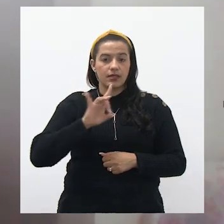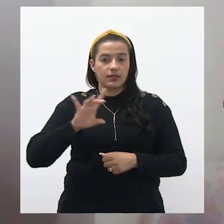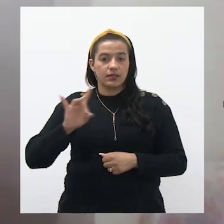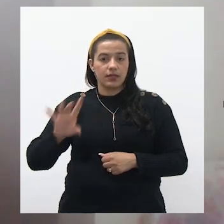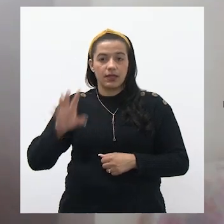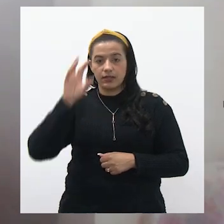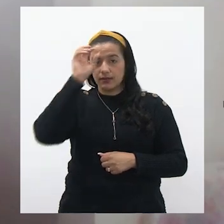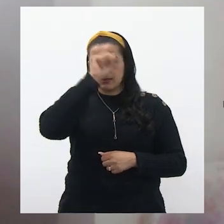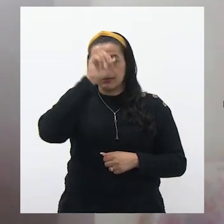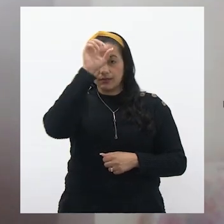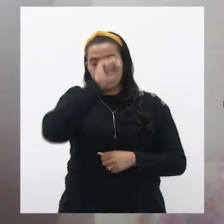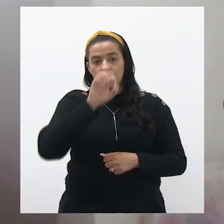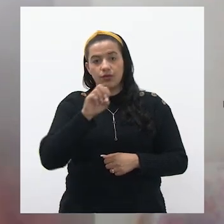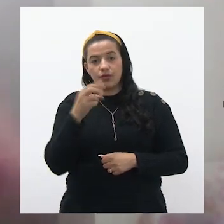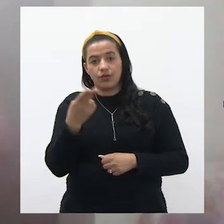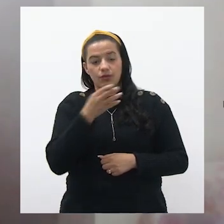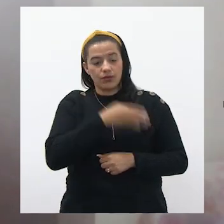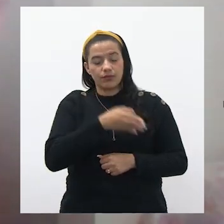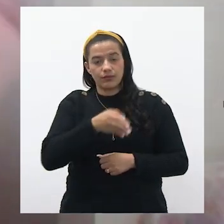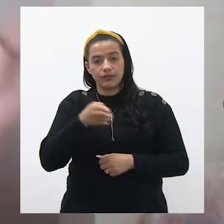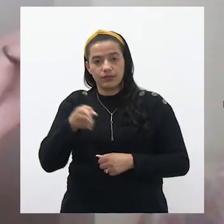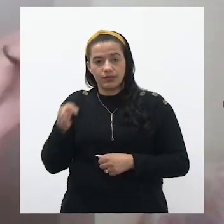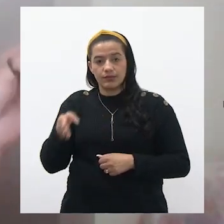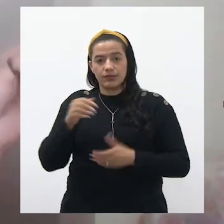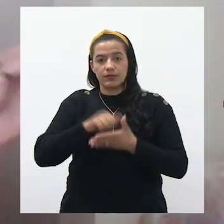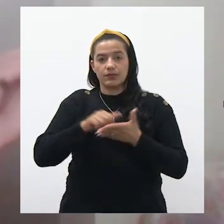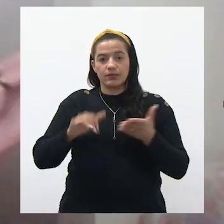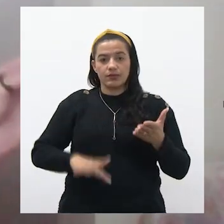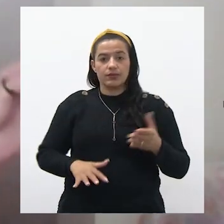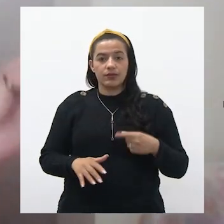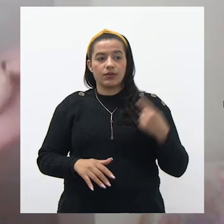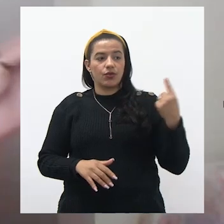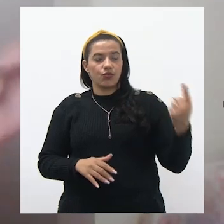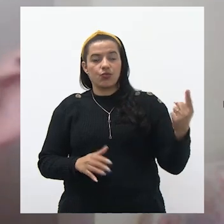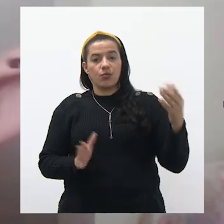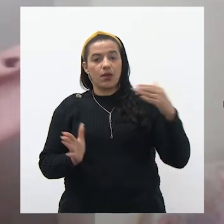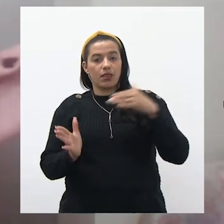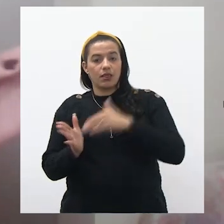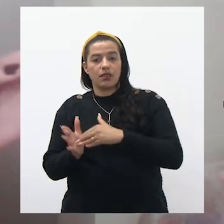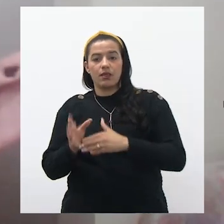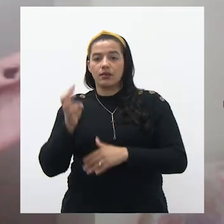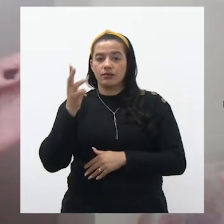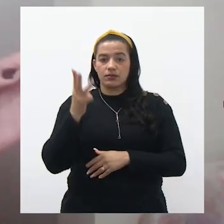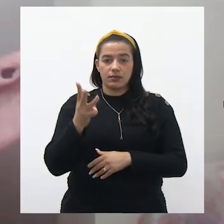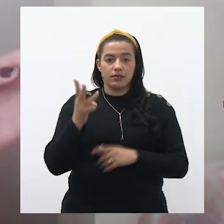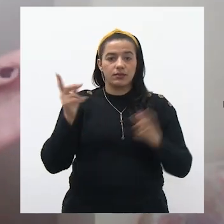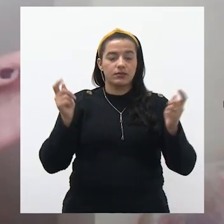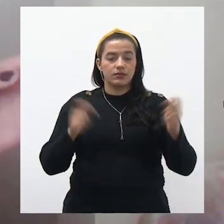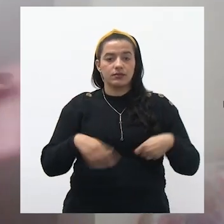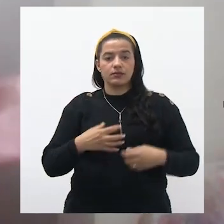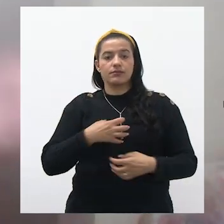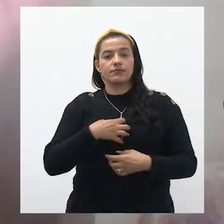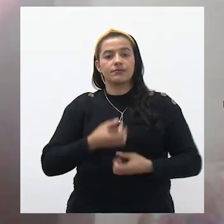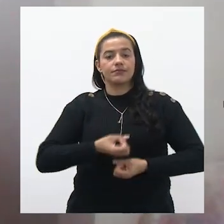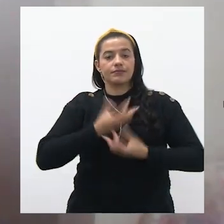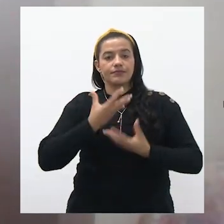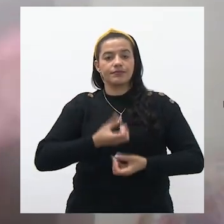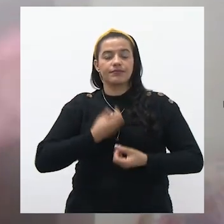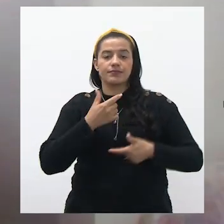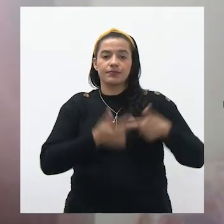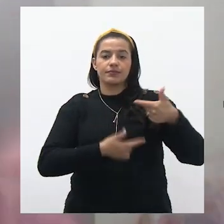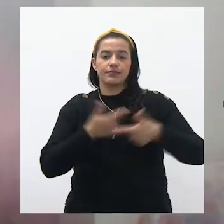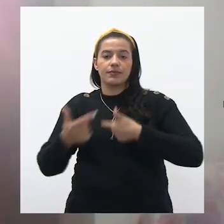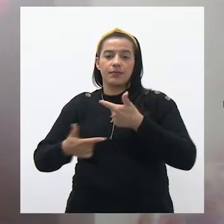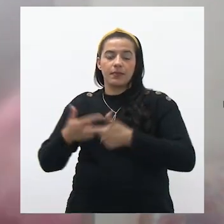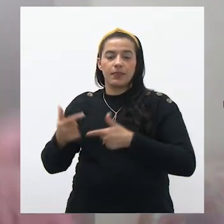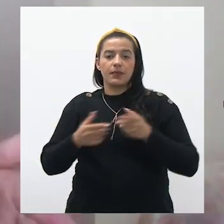cada sequência de atividade, eu tenho de 1 até no máximo 3 competências socioemocionais trabalhadas